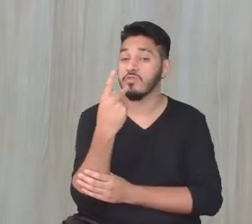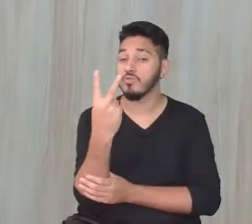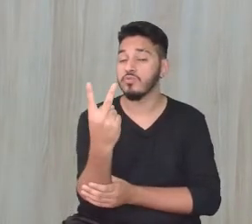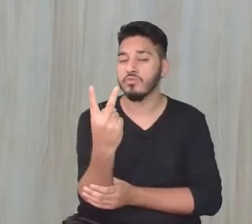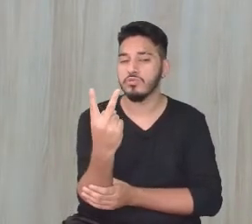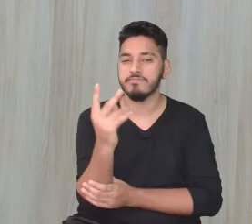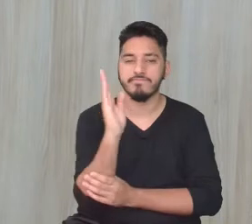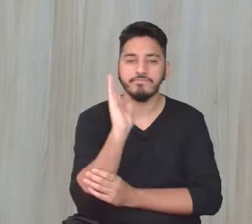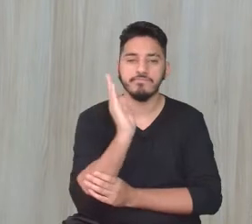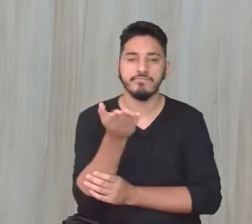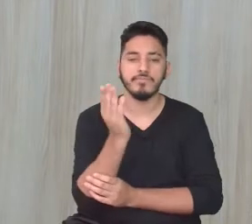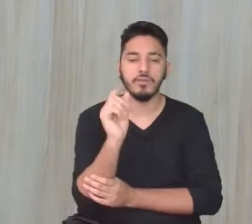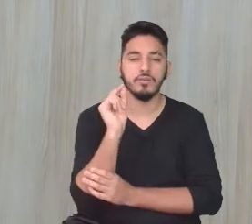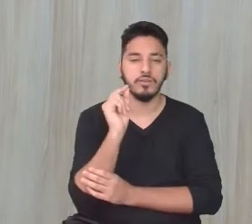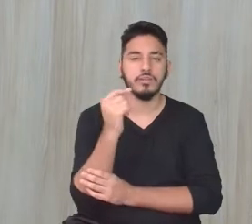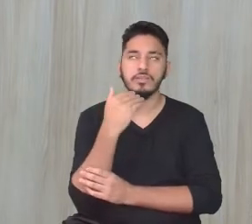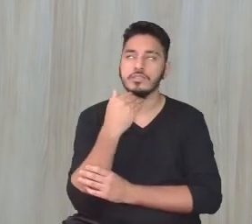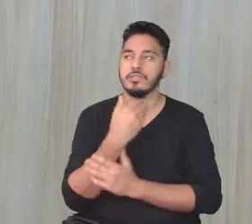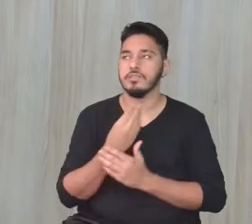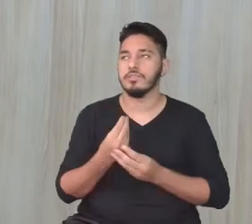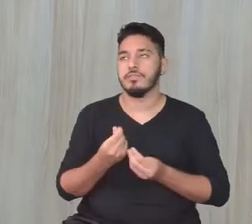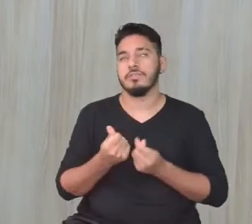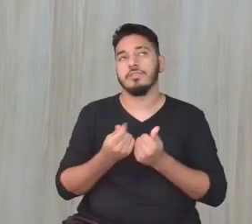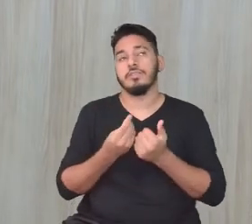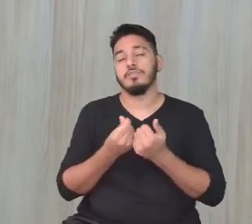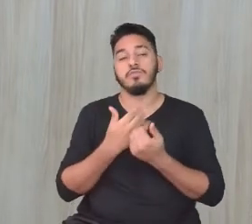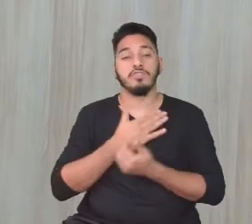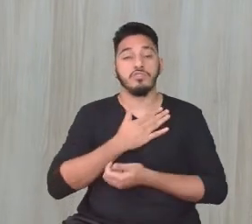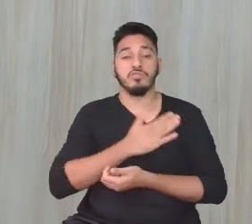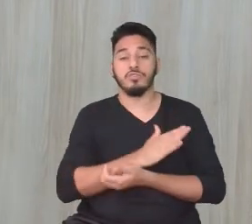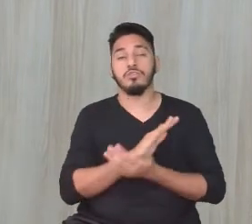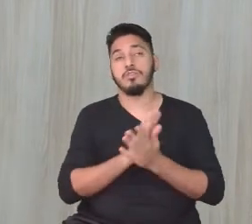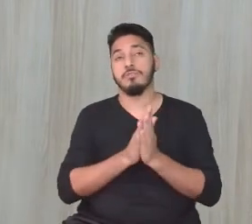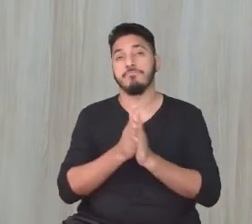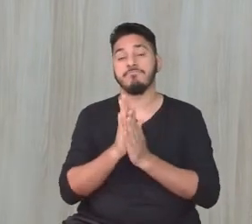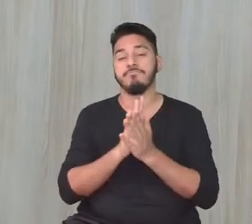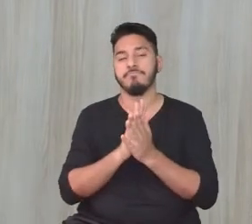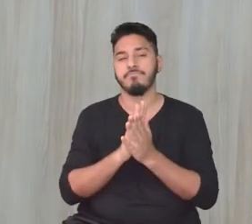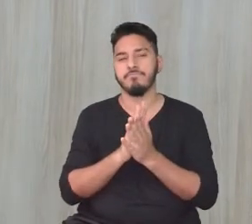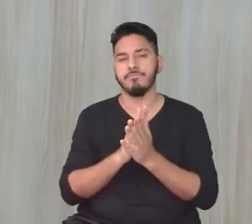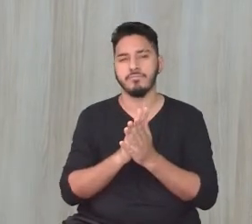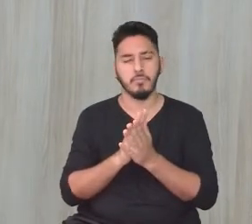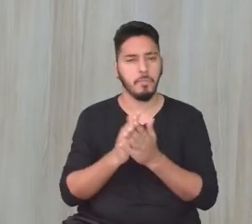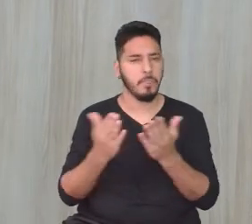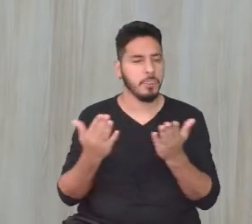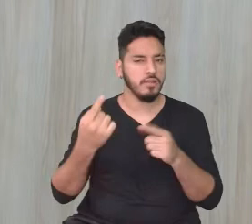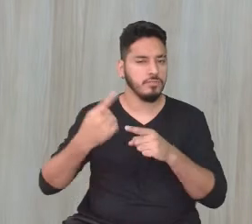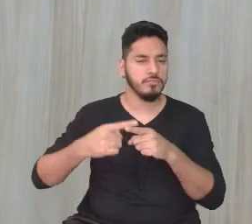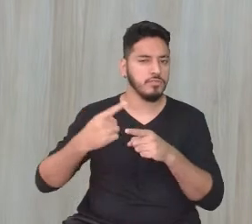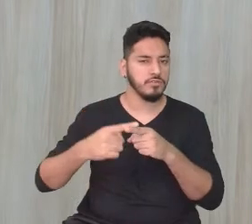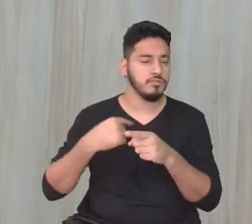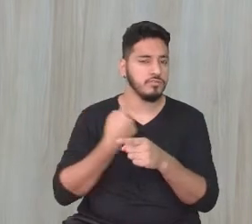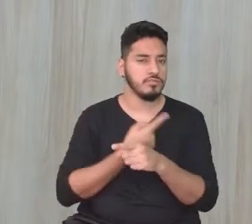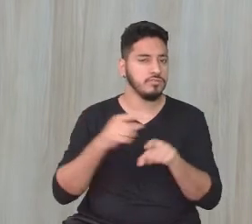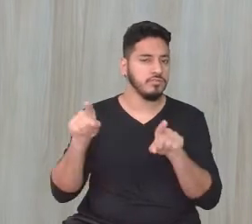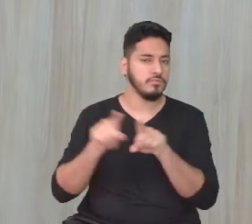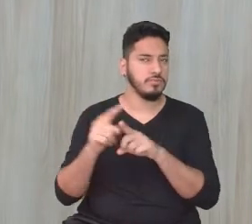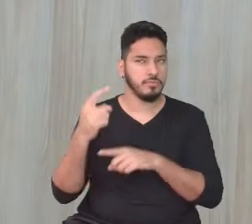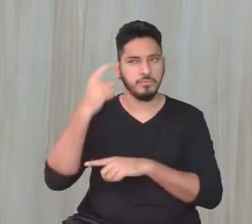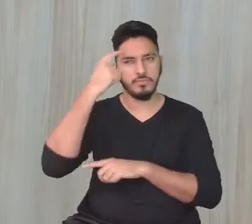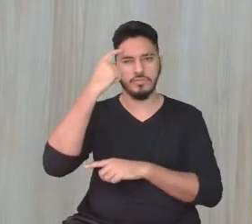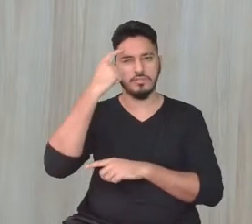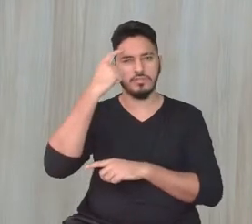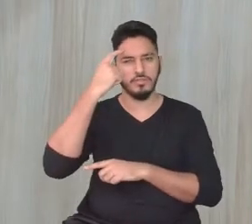já vai ser uma coisa que vai ser desconfortável para nós então porque a gente também não pode pensar